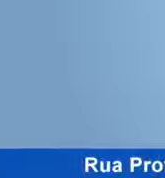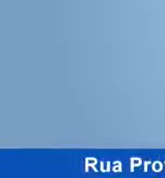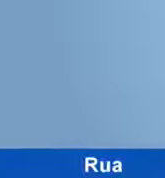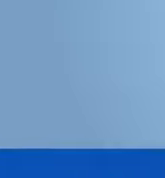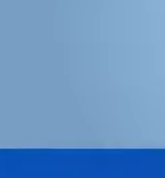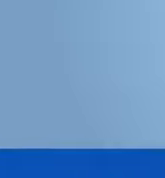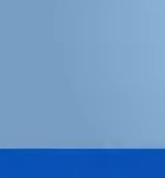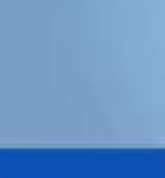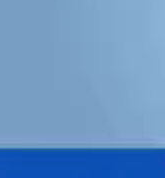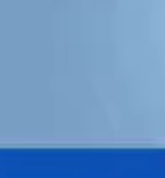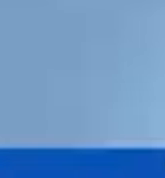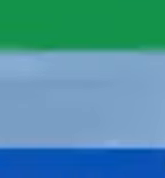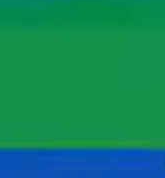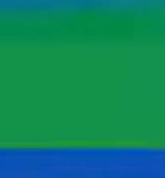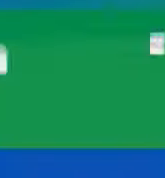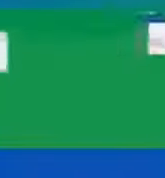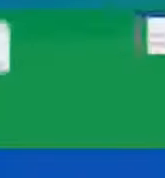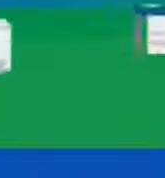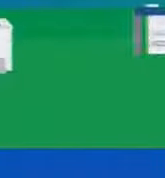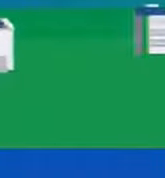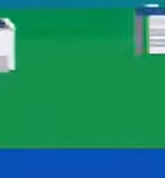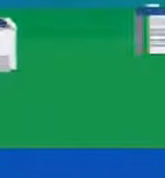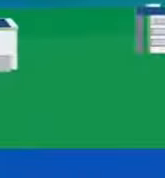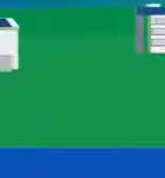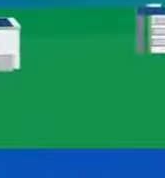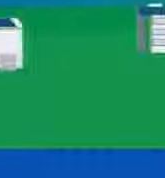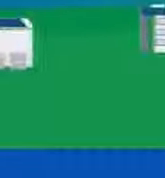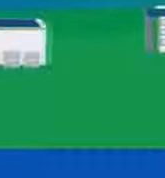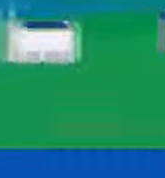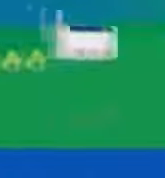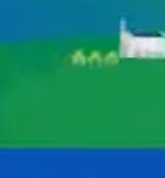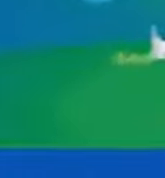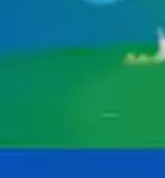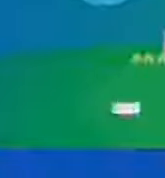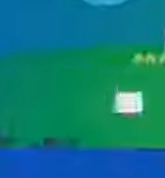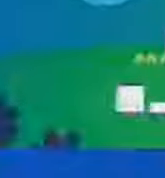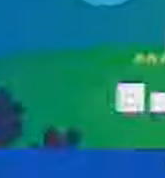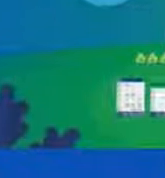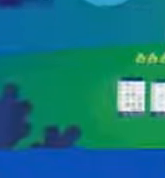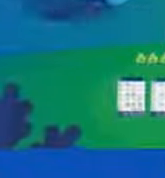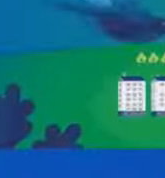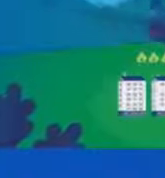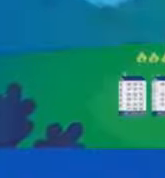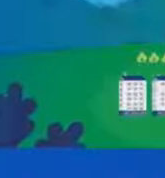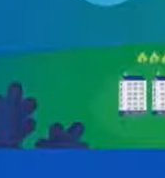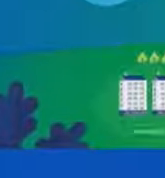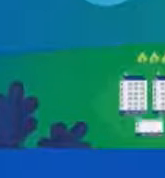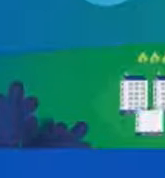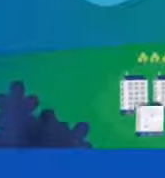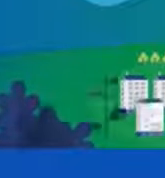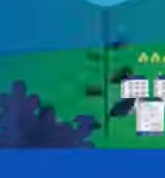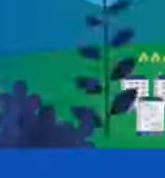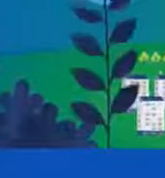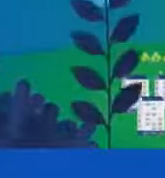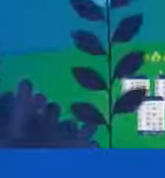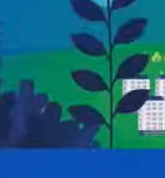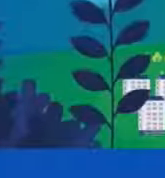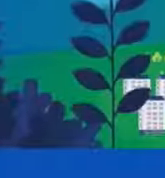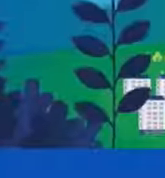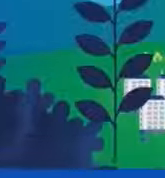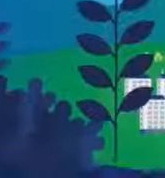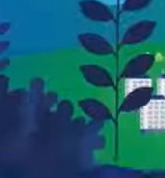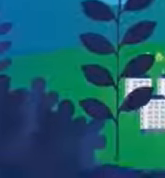profissionais em fazer você economizar. Faça-nos uma visita. Além de economizar, você também estará ajudando no desenvolvimento